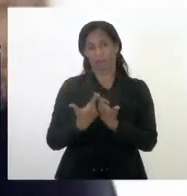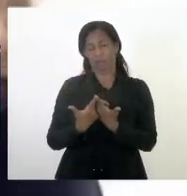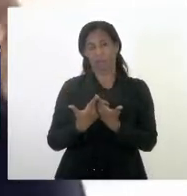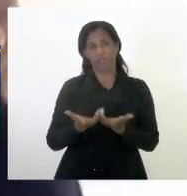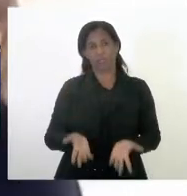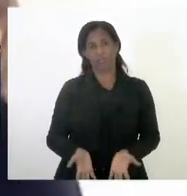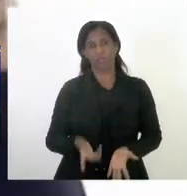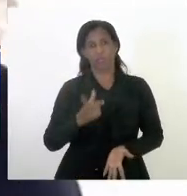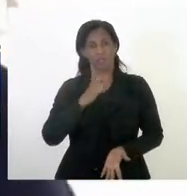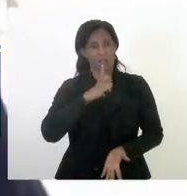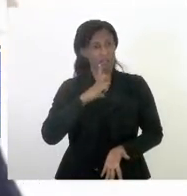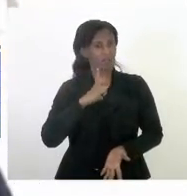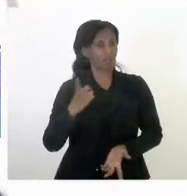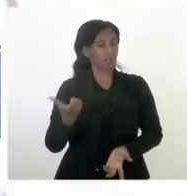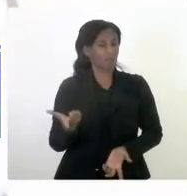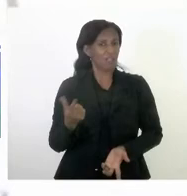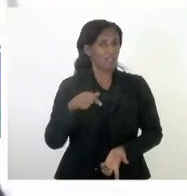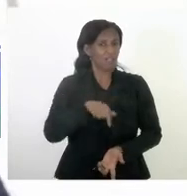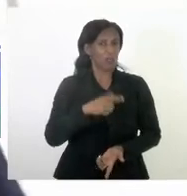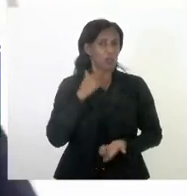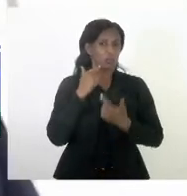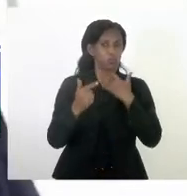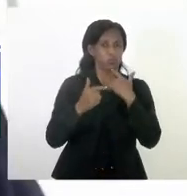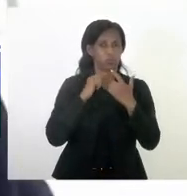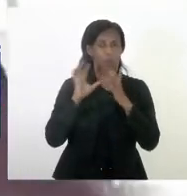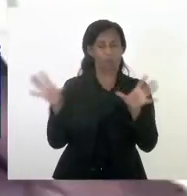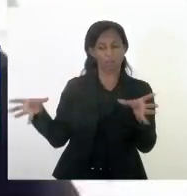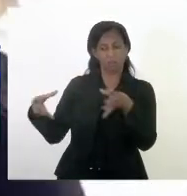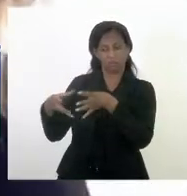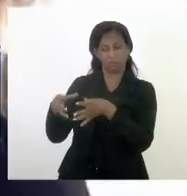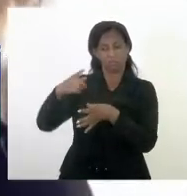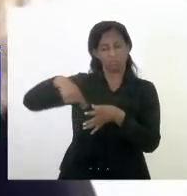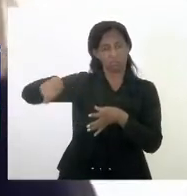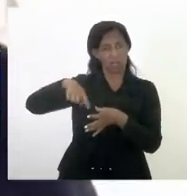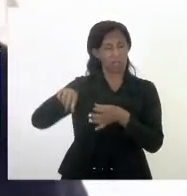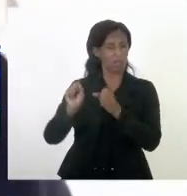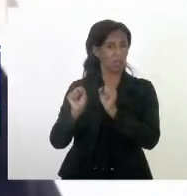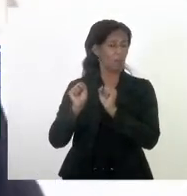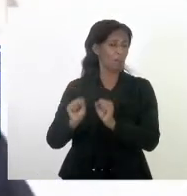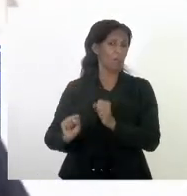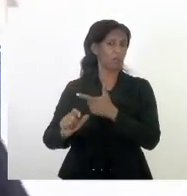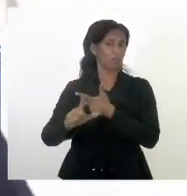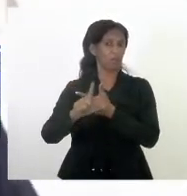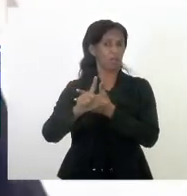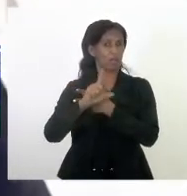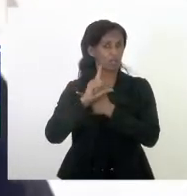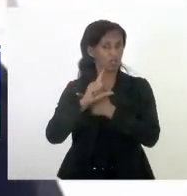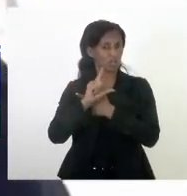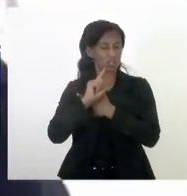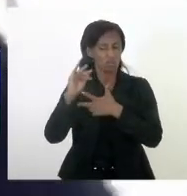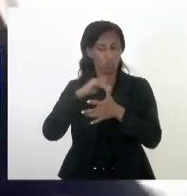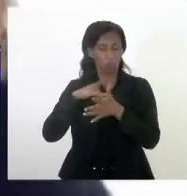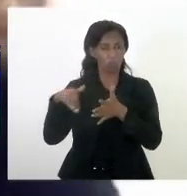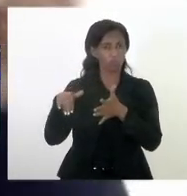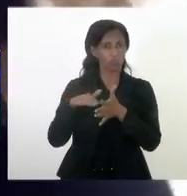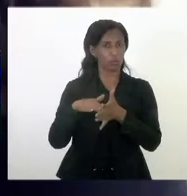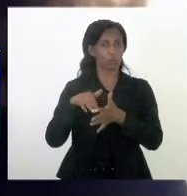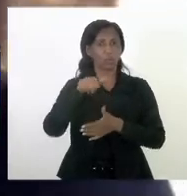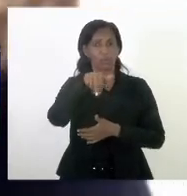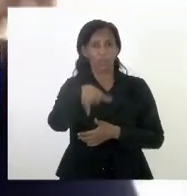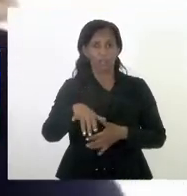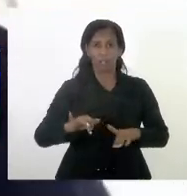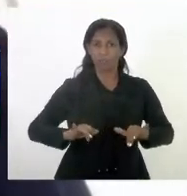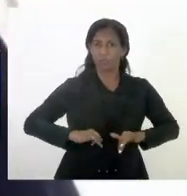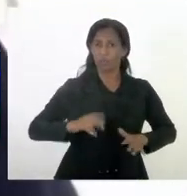um demérito, não apenas a esse colegiado, a esse poder legislativo como um todo, mas quem sofre,